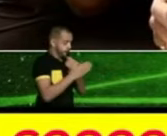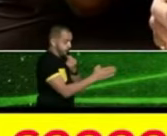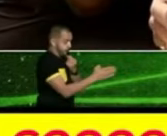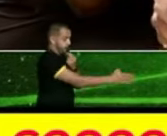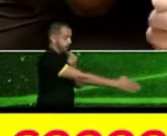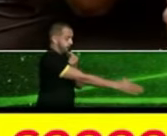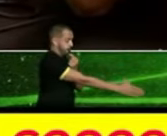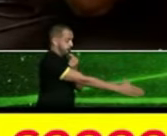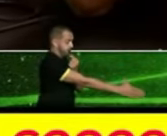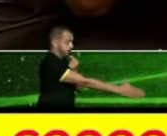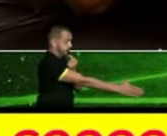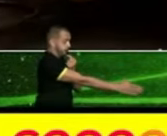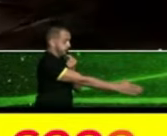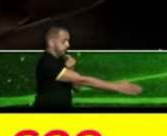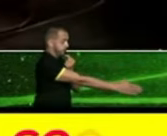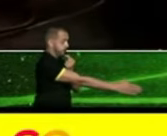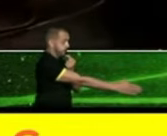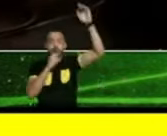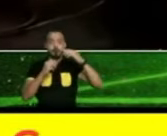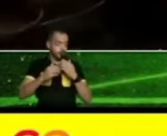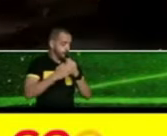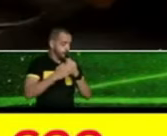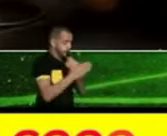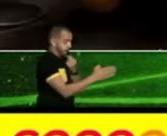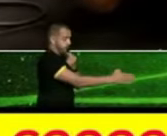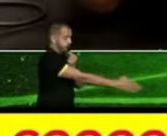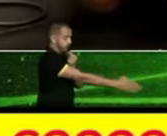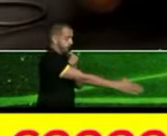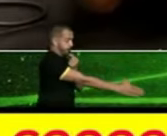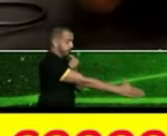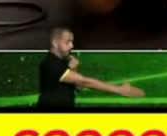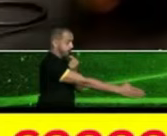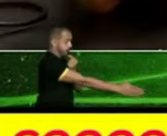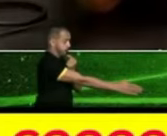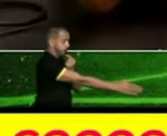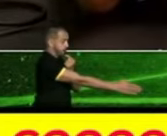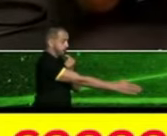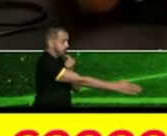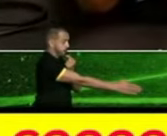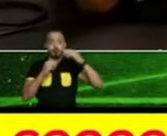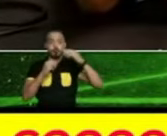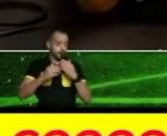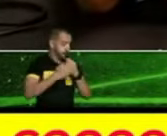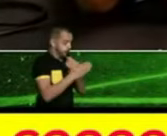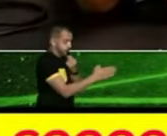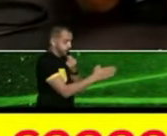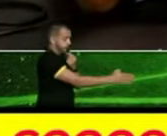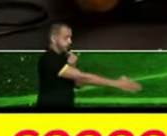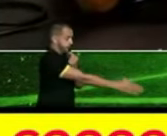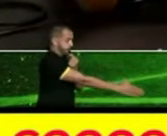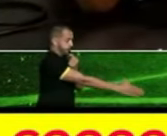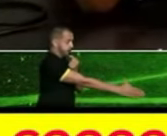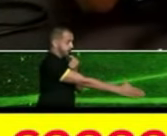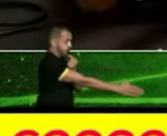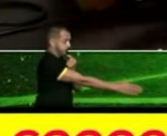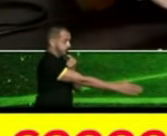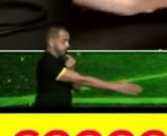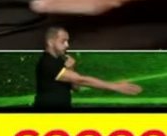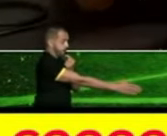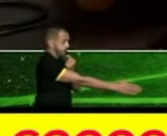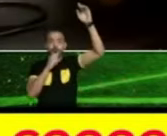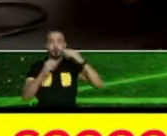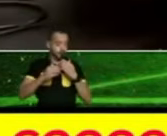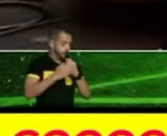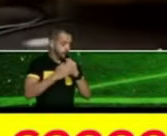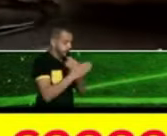popada o Mateus Pereira recuperou essa bola o passe aí o cruzamento na grande área Vital de cabeça tirou